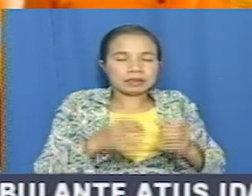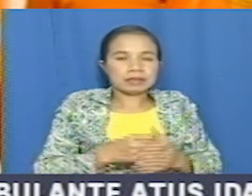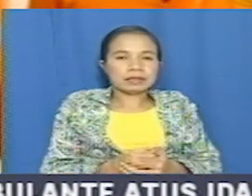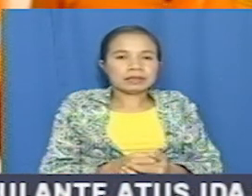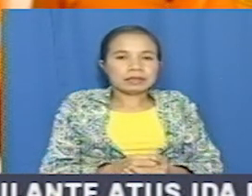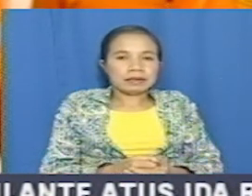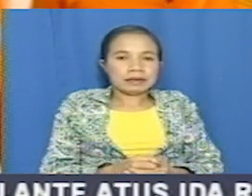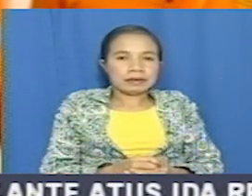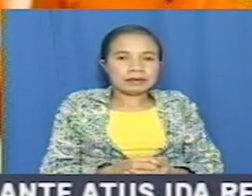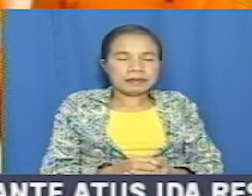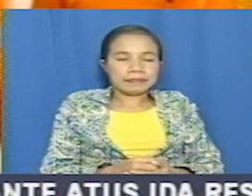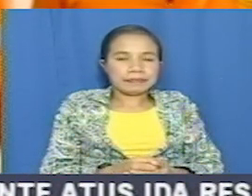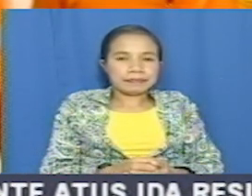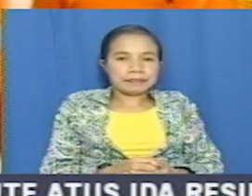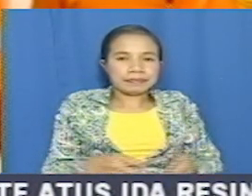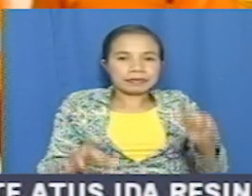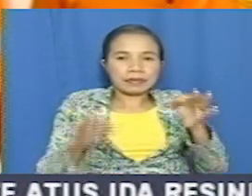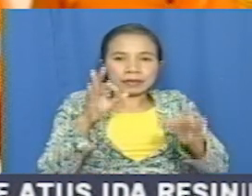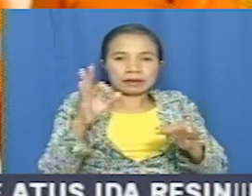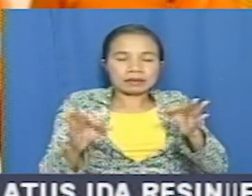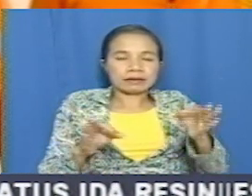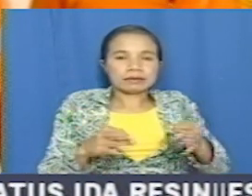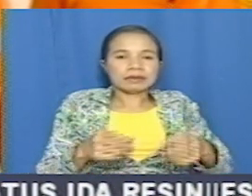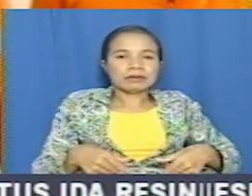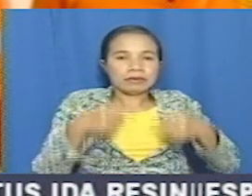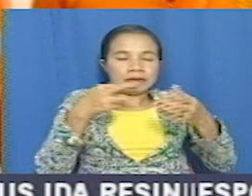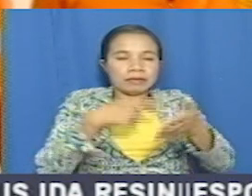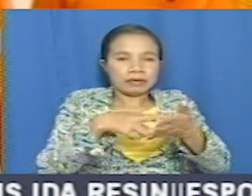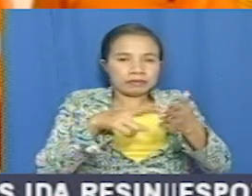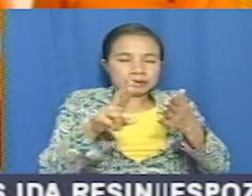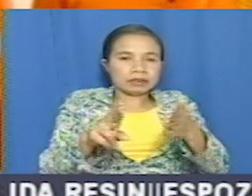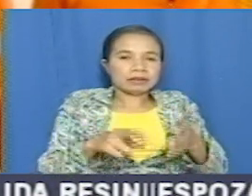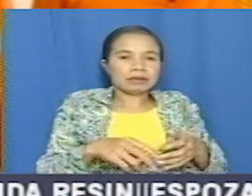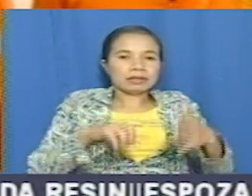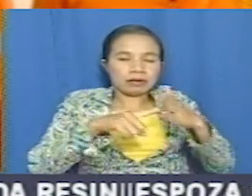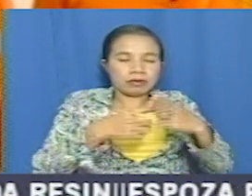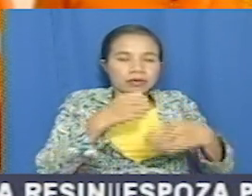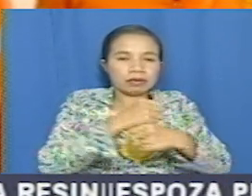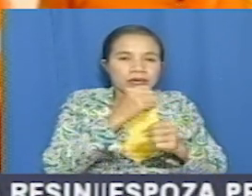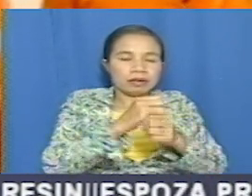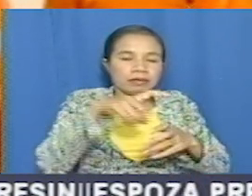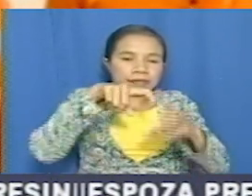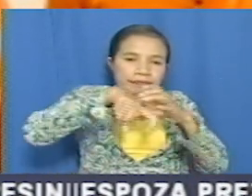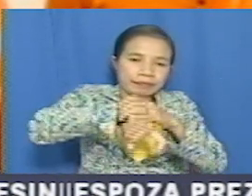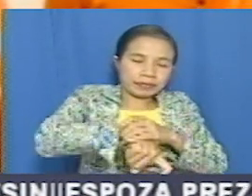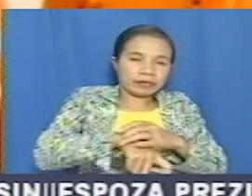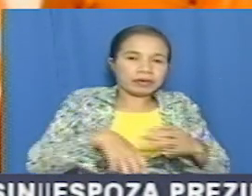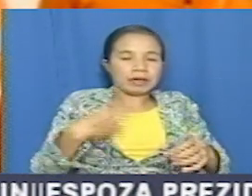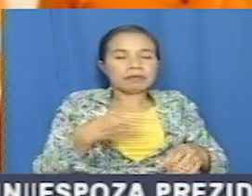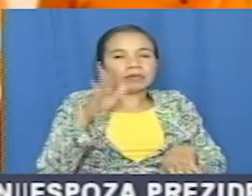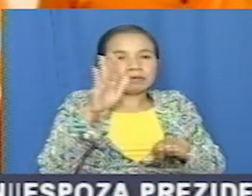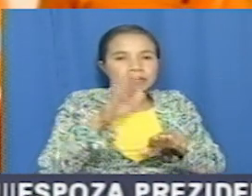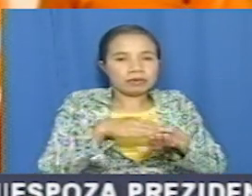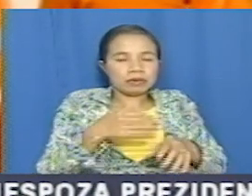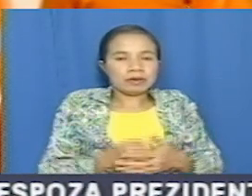EMP inemos antes de fo aprovação ba atu hahu halo perfuração ami bolo approval